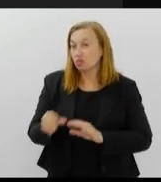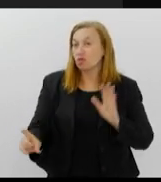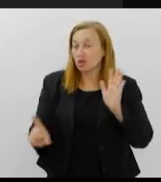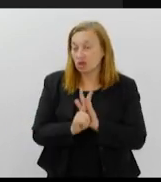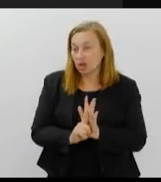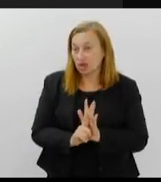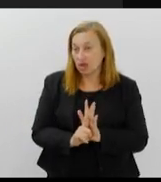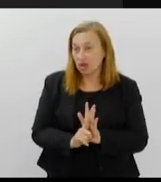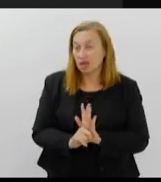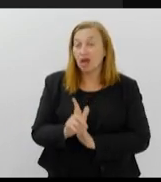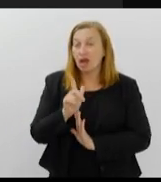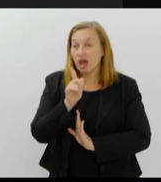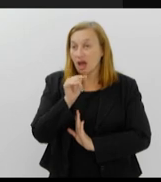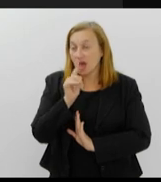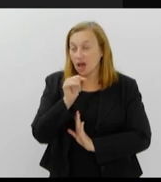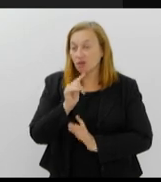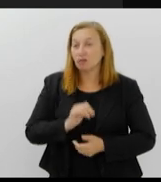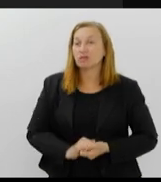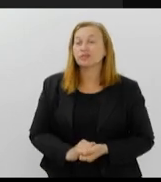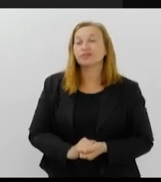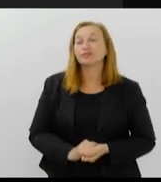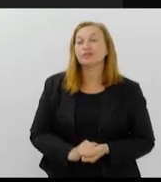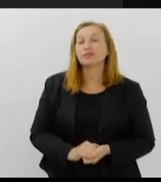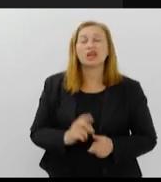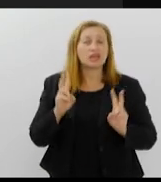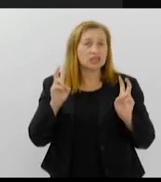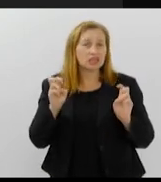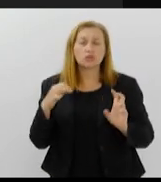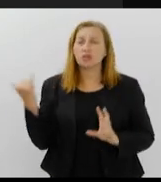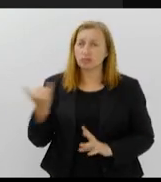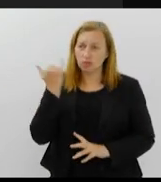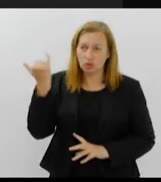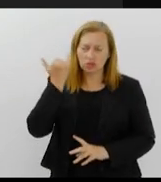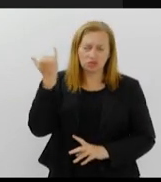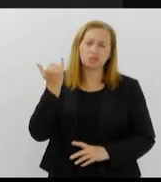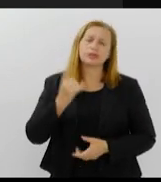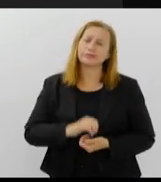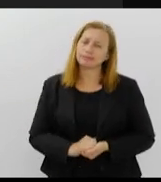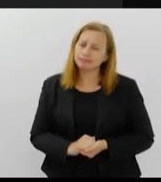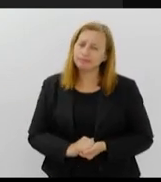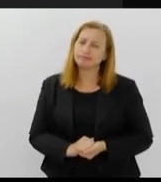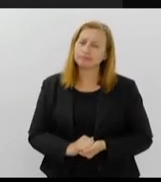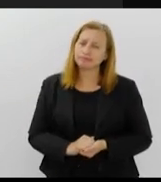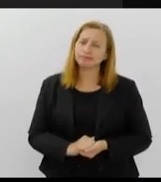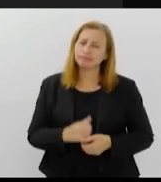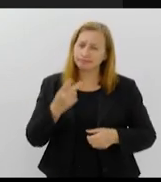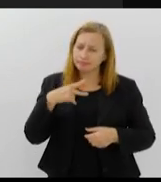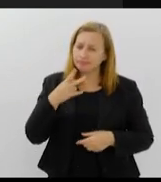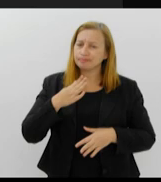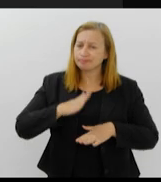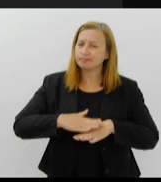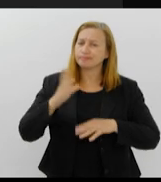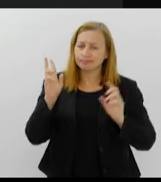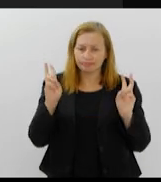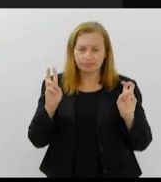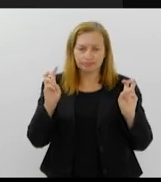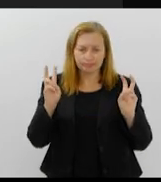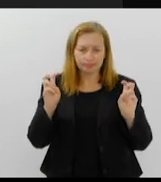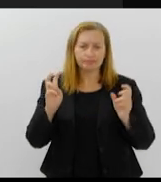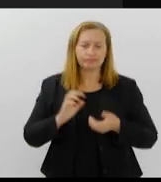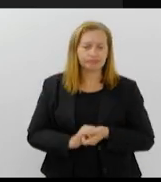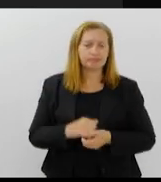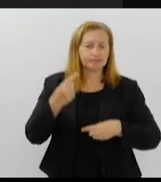águas servidas. Então, esse assunto é muito importante, muitíssimo importante. Tem que se falar mais sobre isso, tem